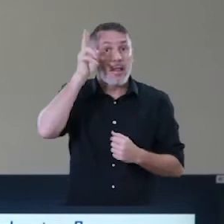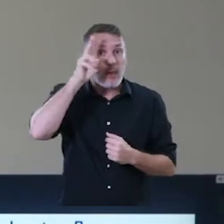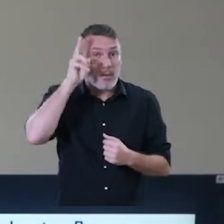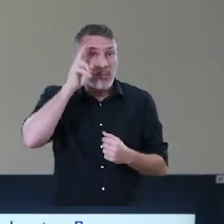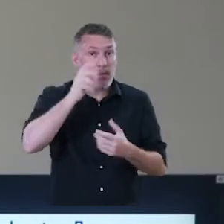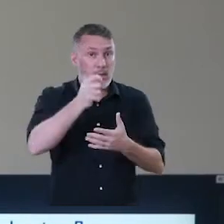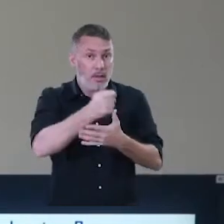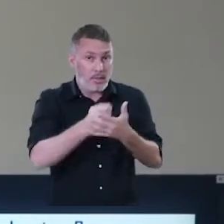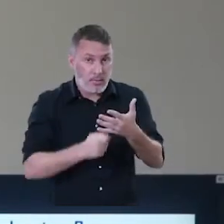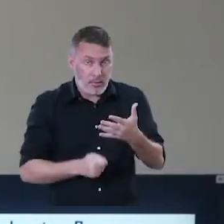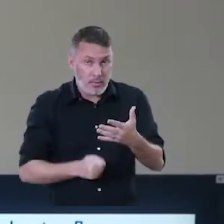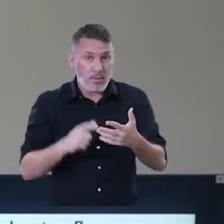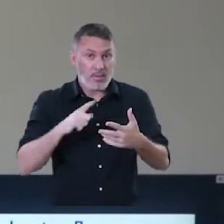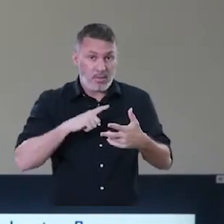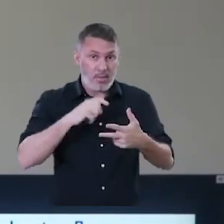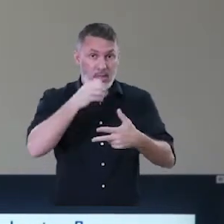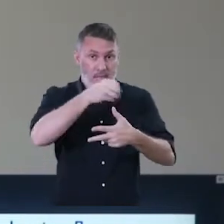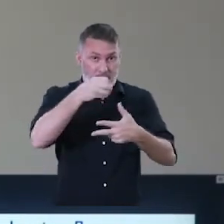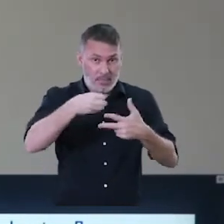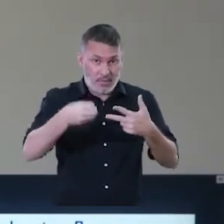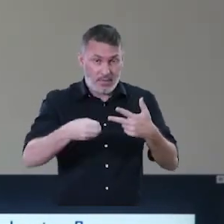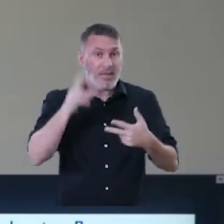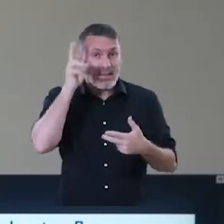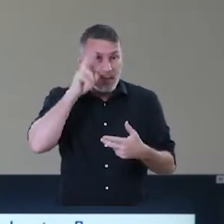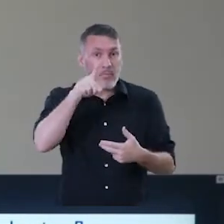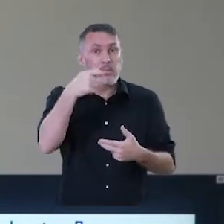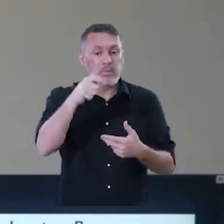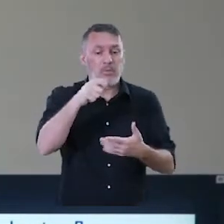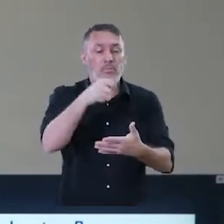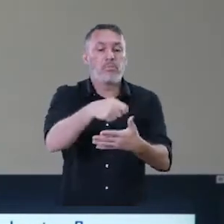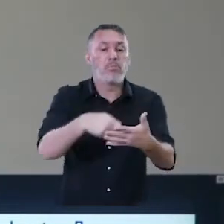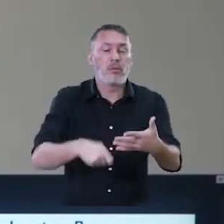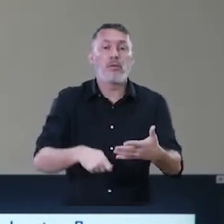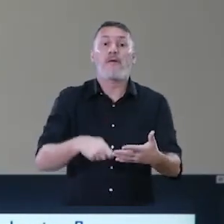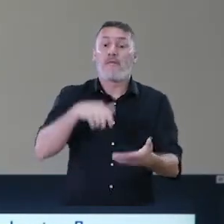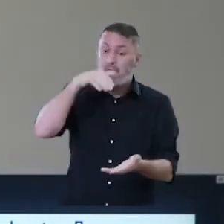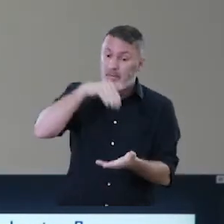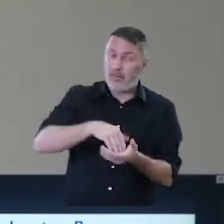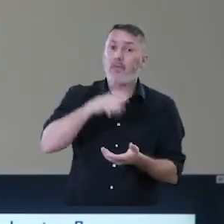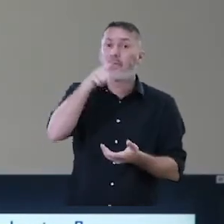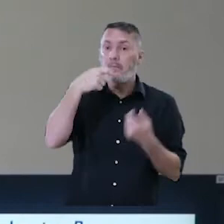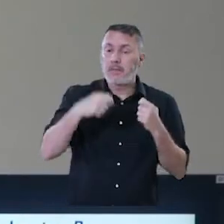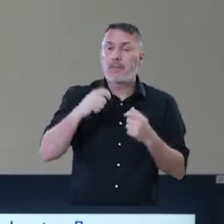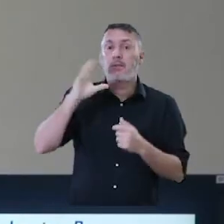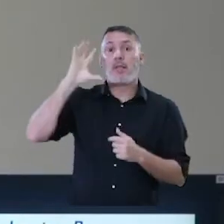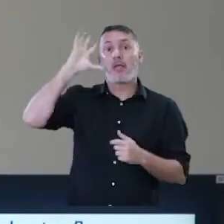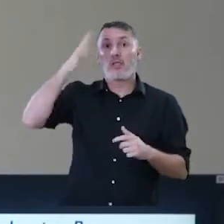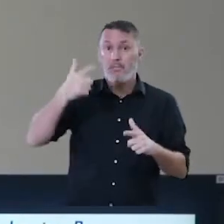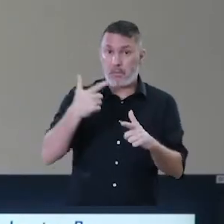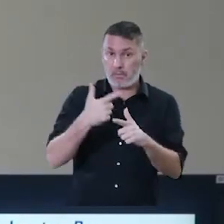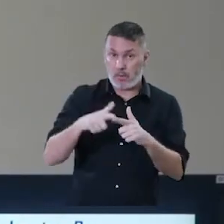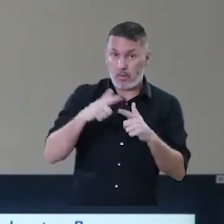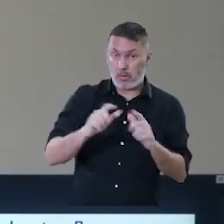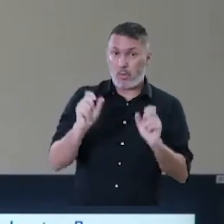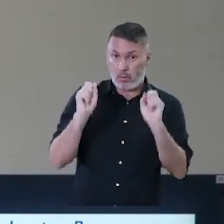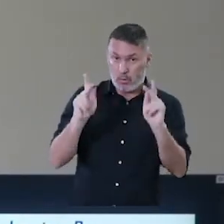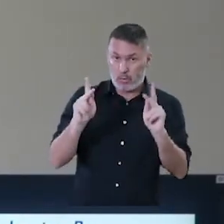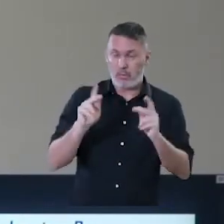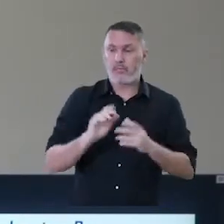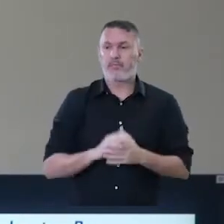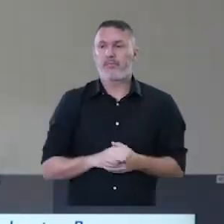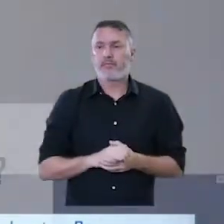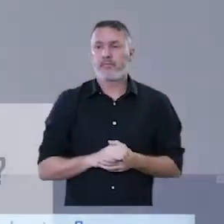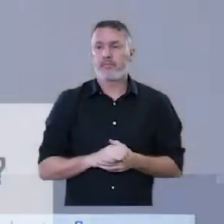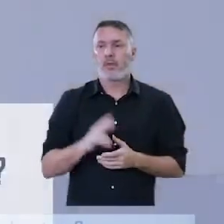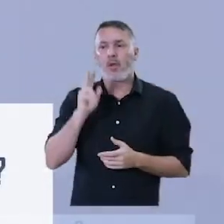que toda redação do Enem, você precisa resolver um problema. Simplesmente você vai resolver ali um problema. Ok?